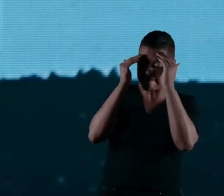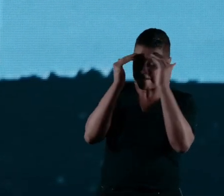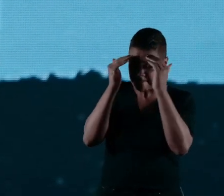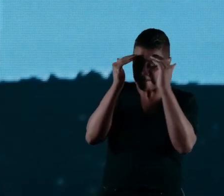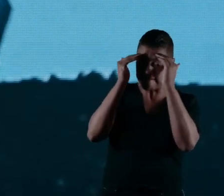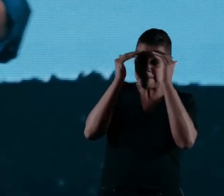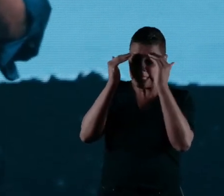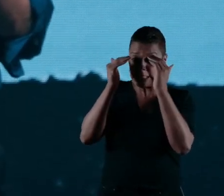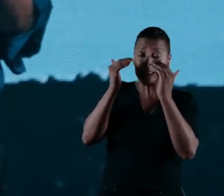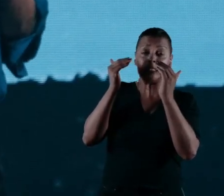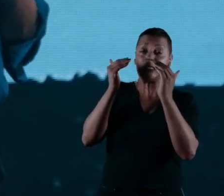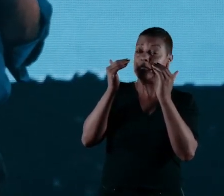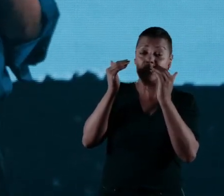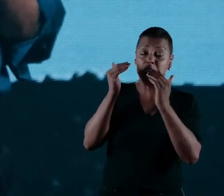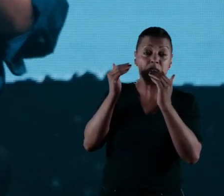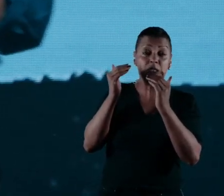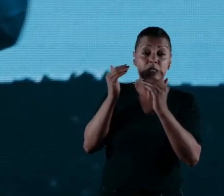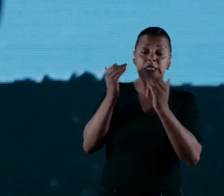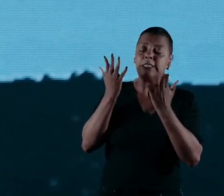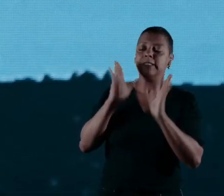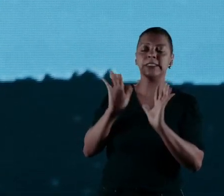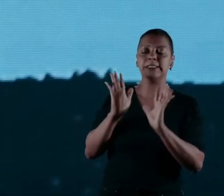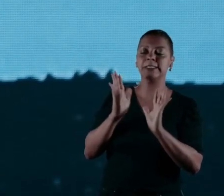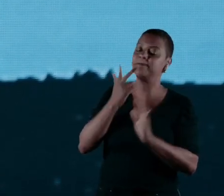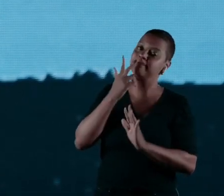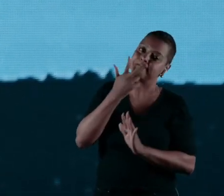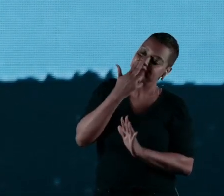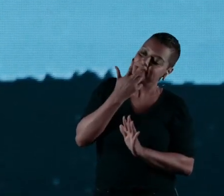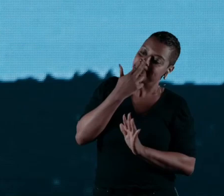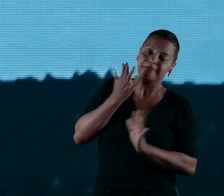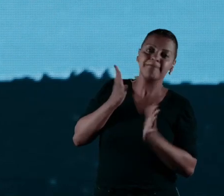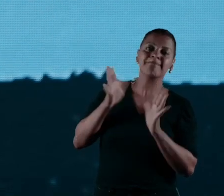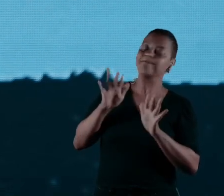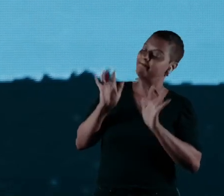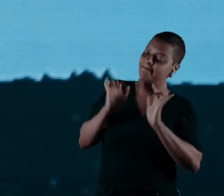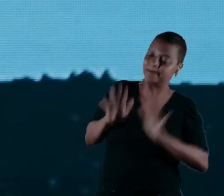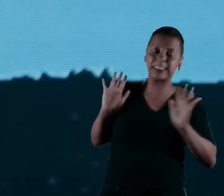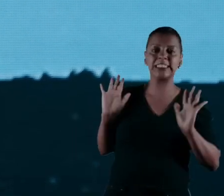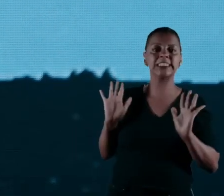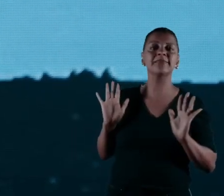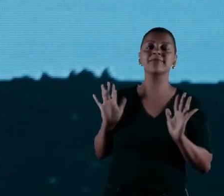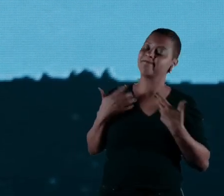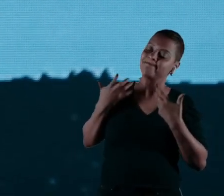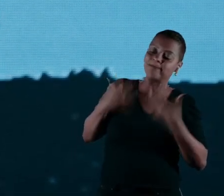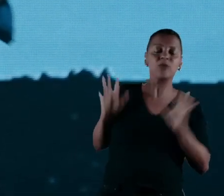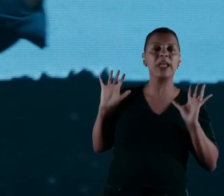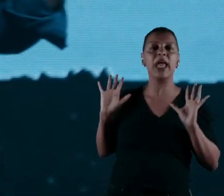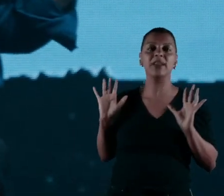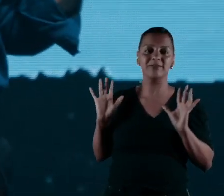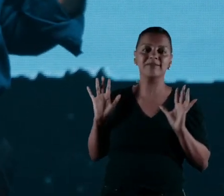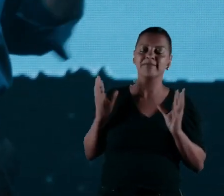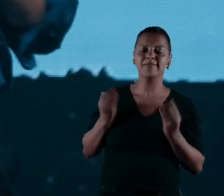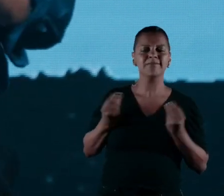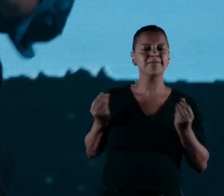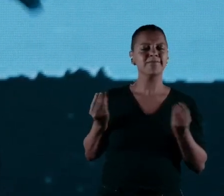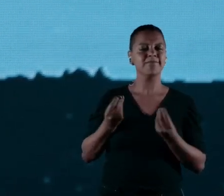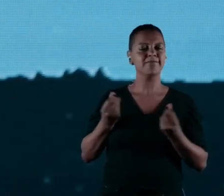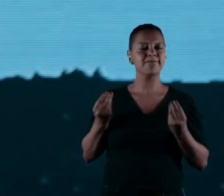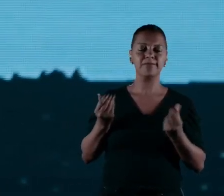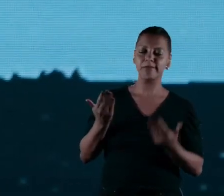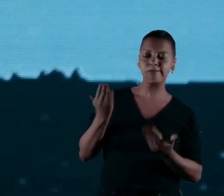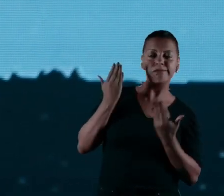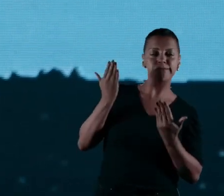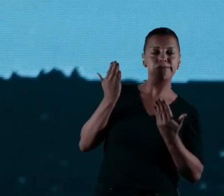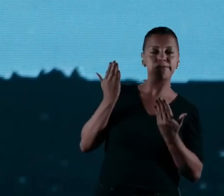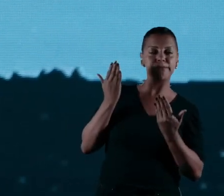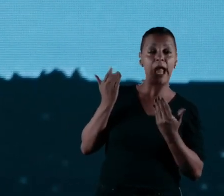dizer assim: não, isso aqui não é factível, não é possível ser realizado. Eu digo: seja